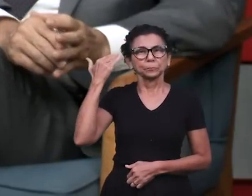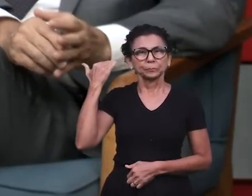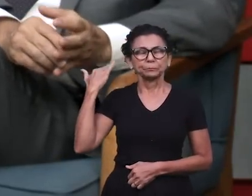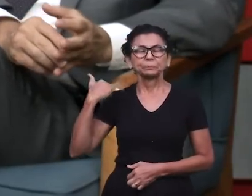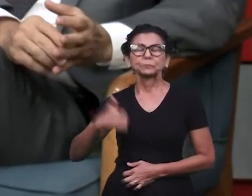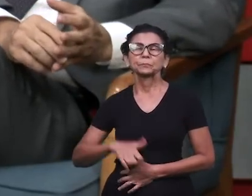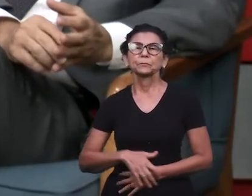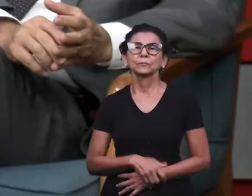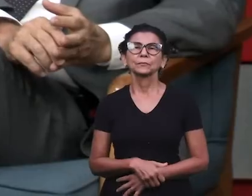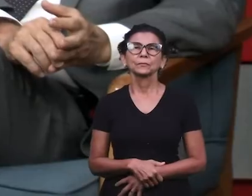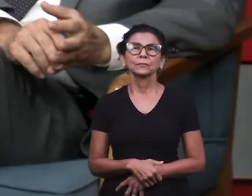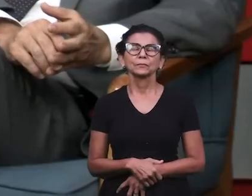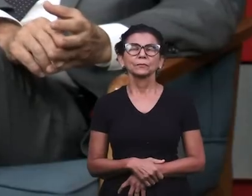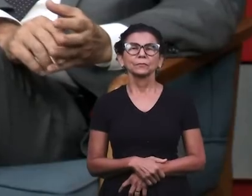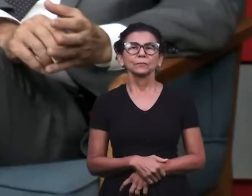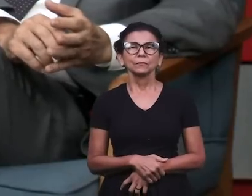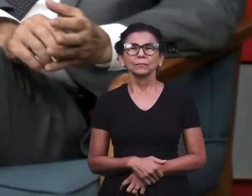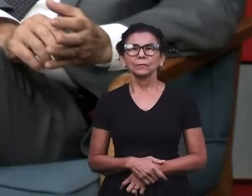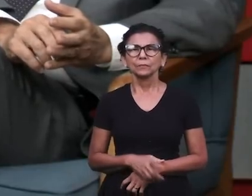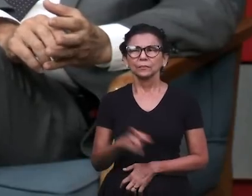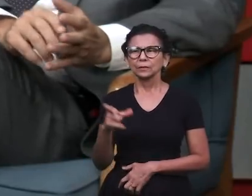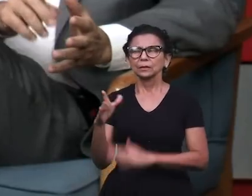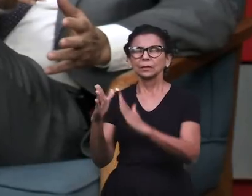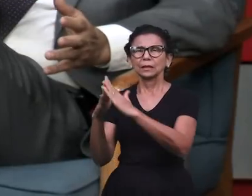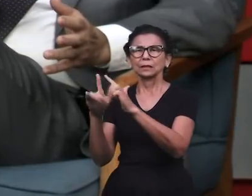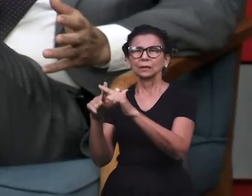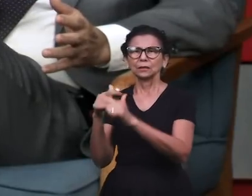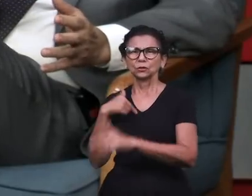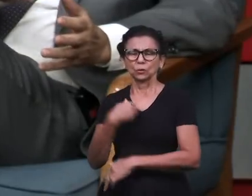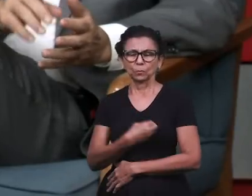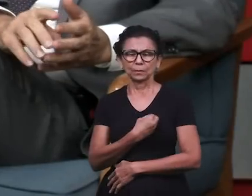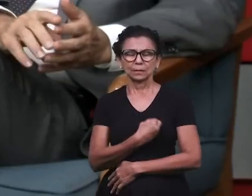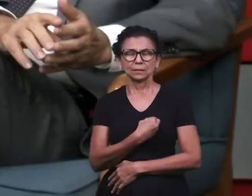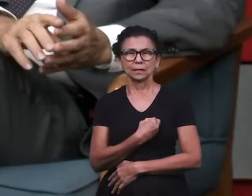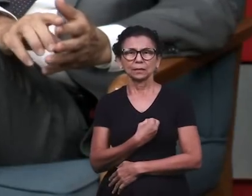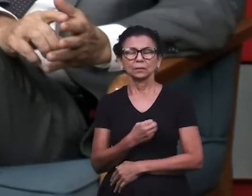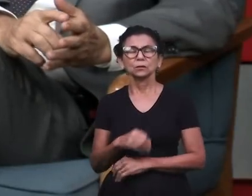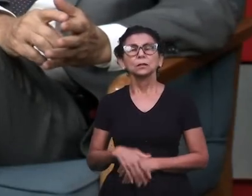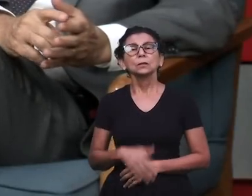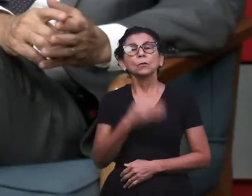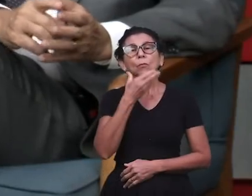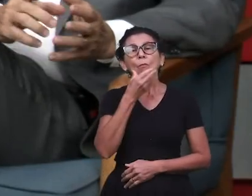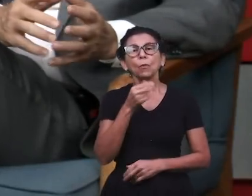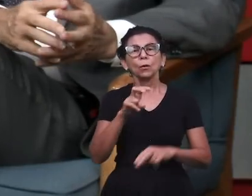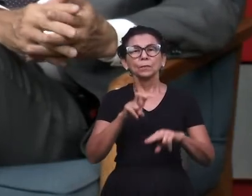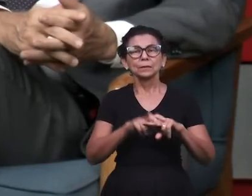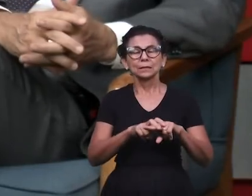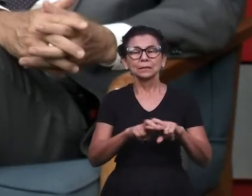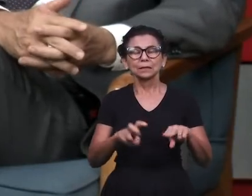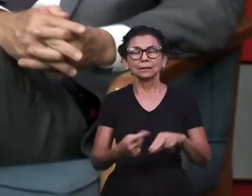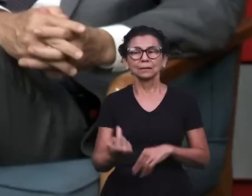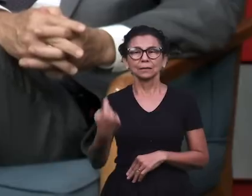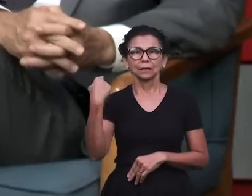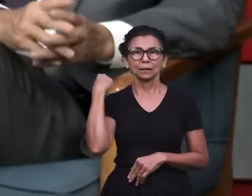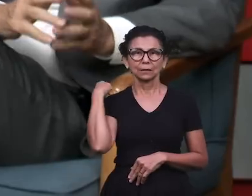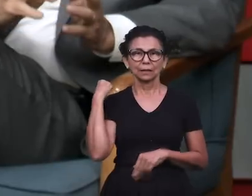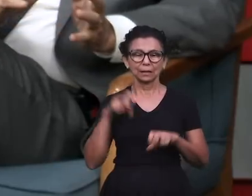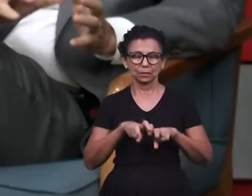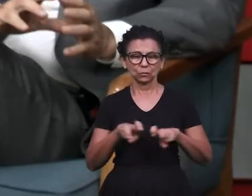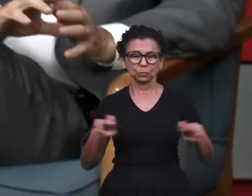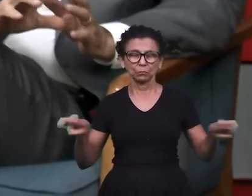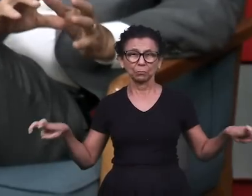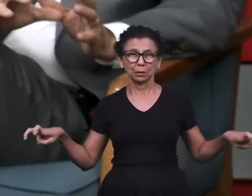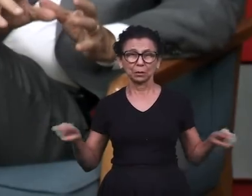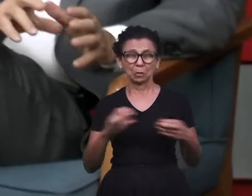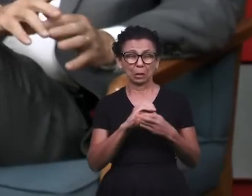vez, eu estava na igreja e vi um homem lá atrás. A característica era